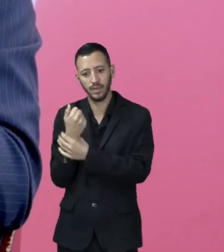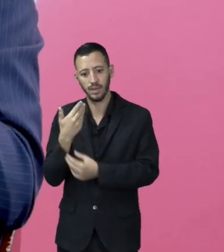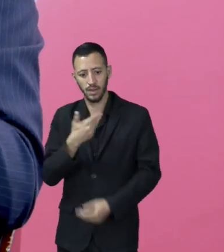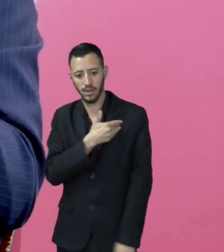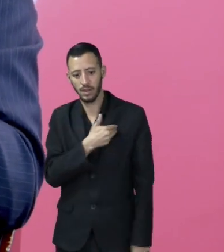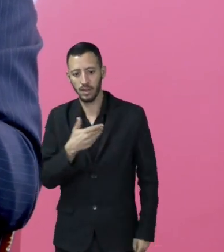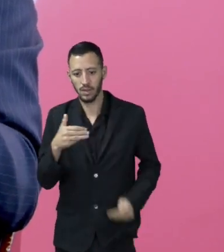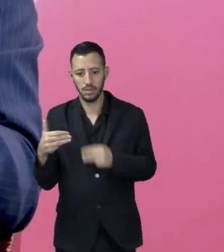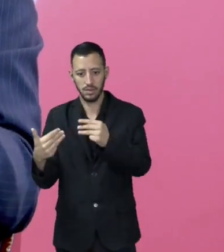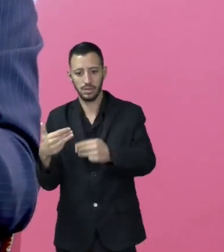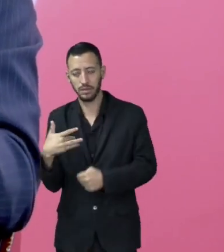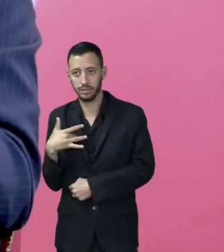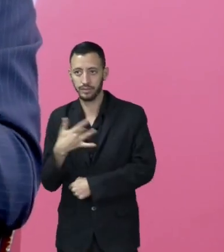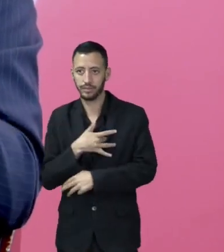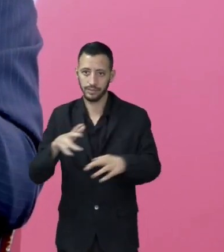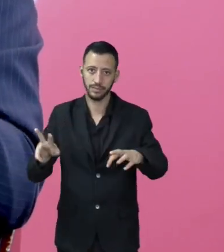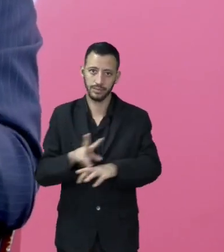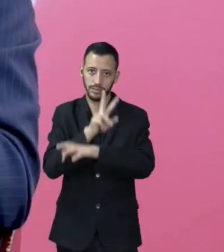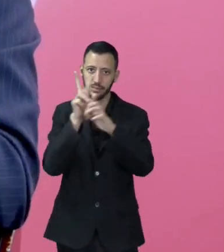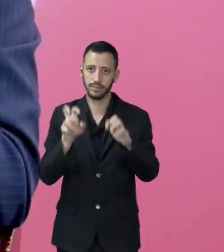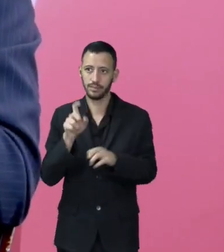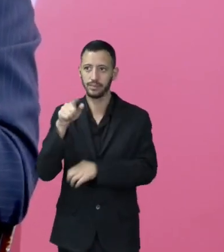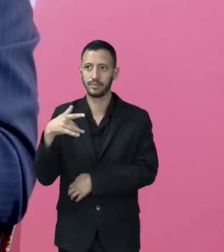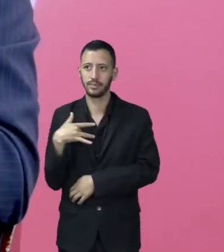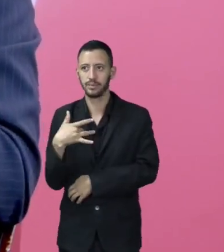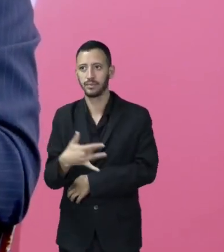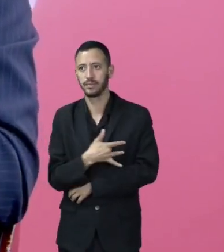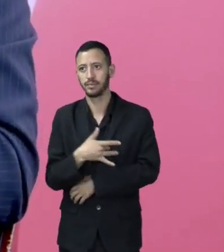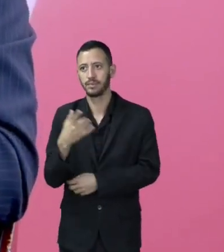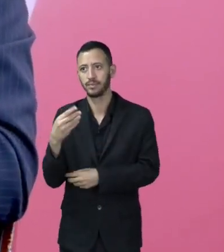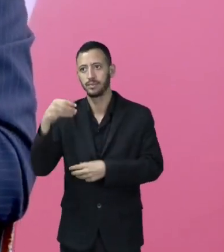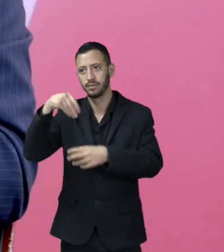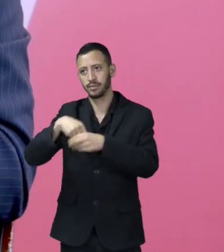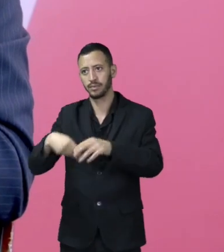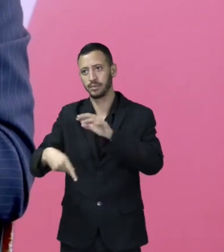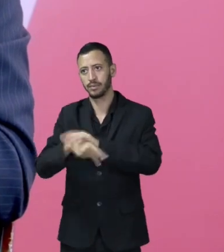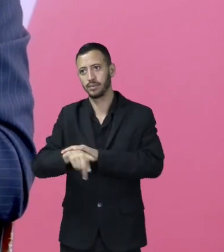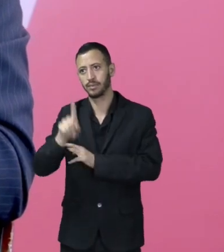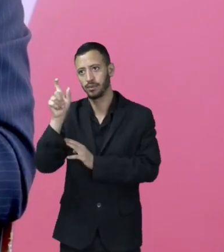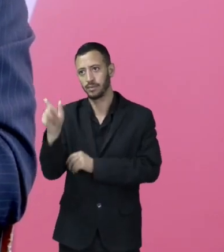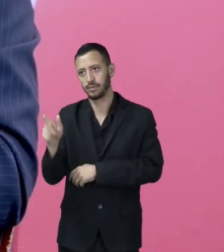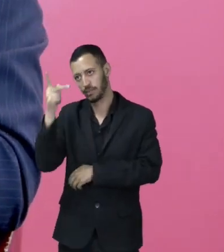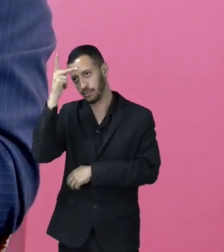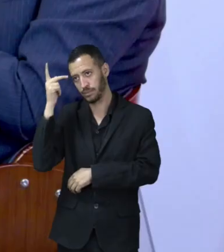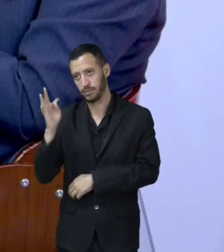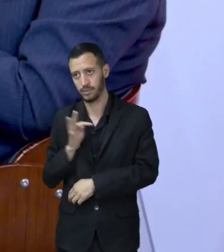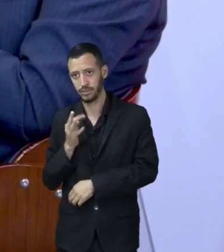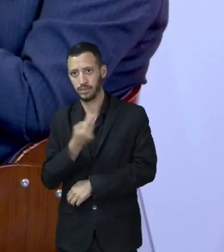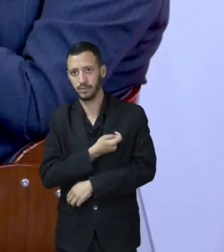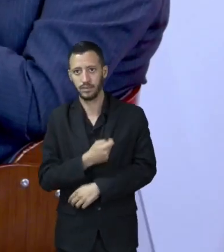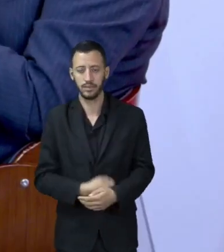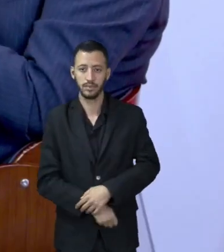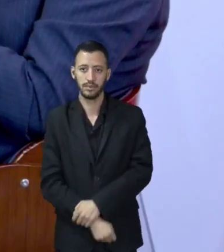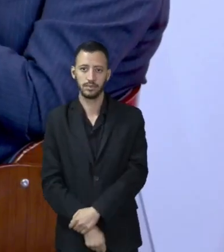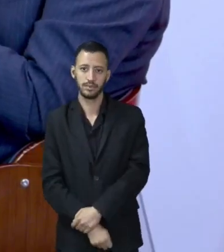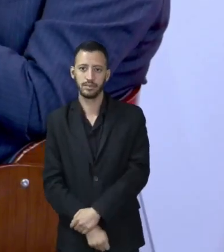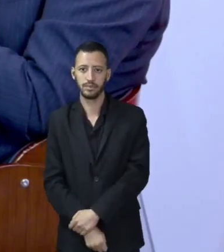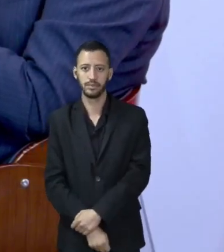da Saúde. E o nosso tema hoje é a saúde integral das pessoas trans. E Alícia,